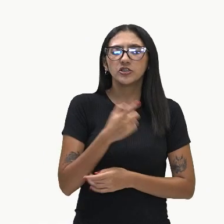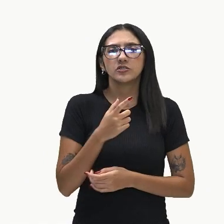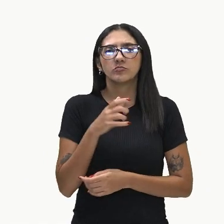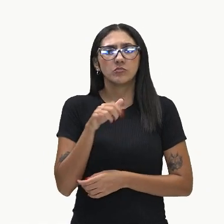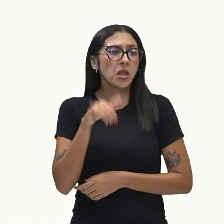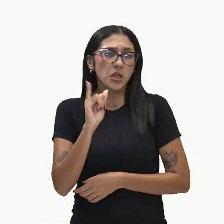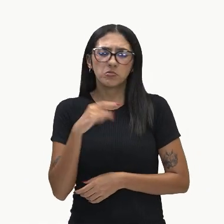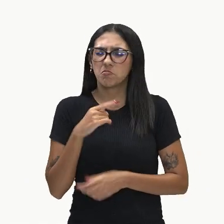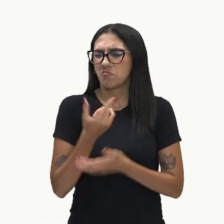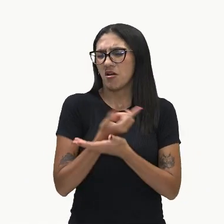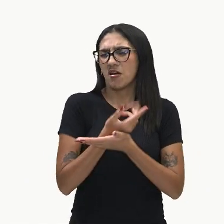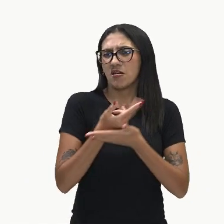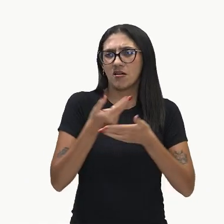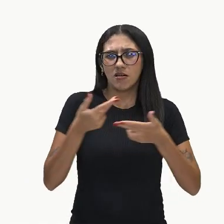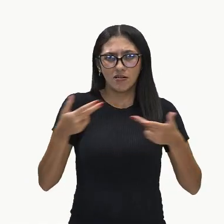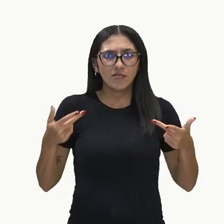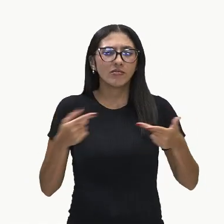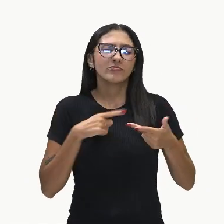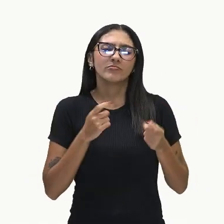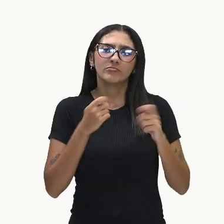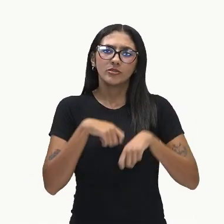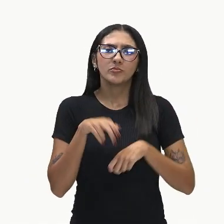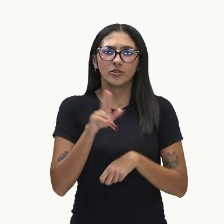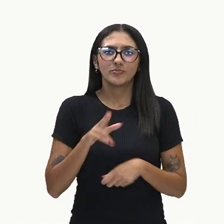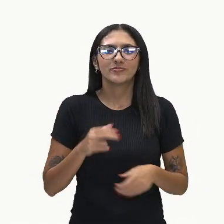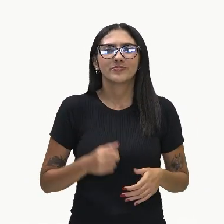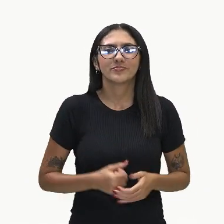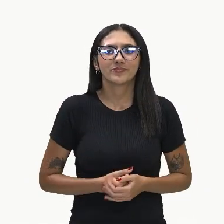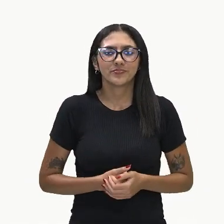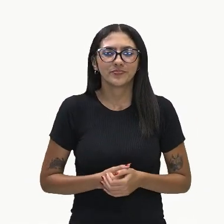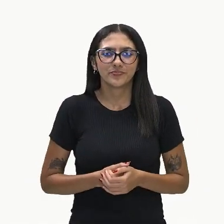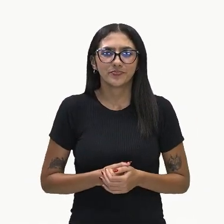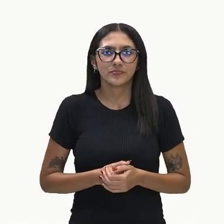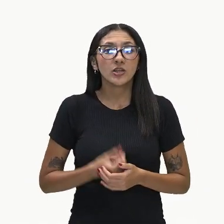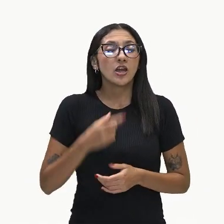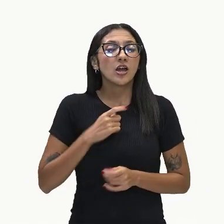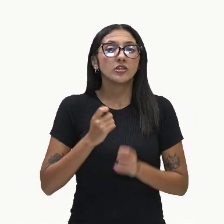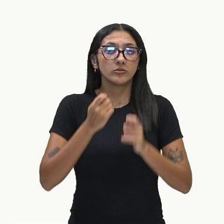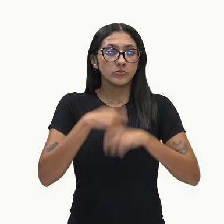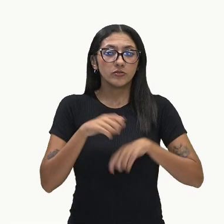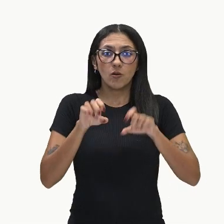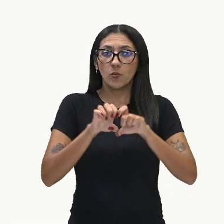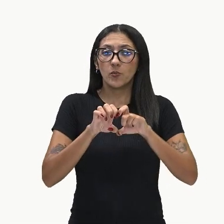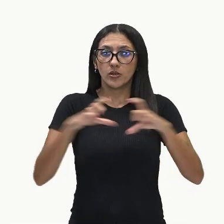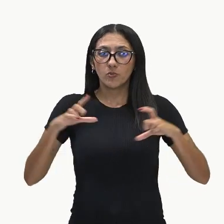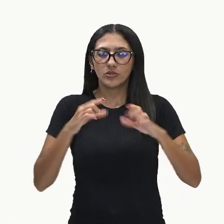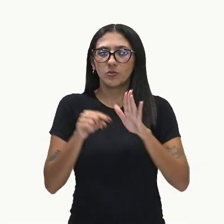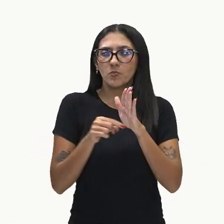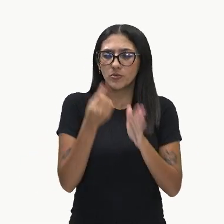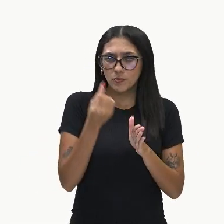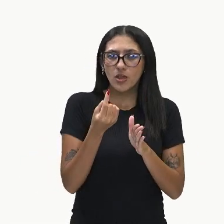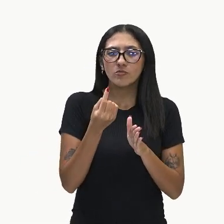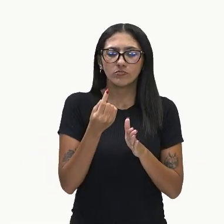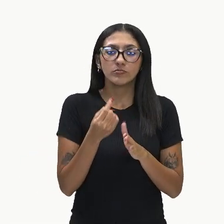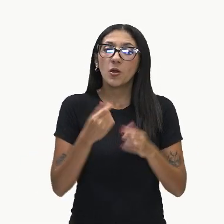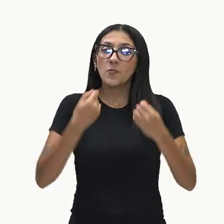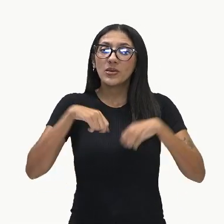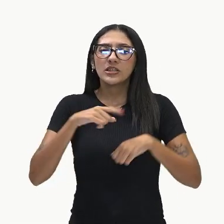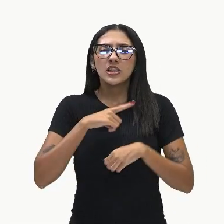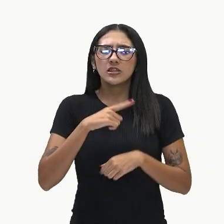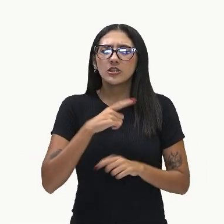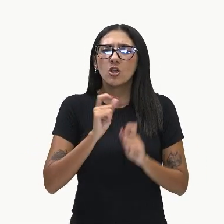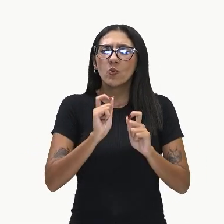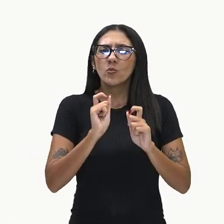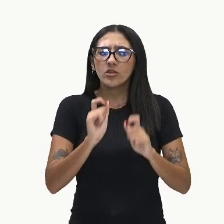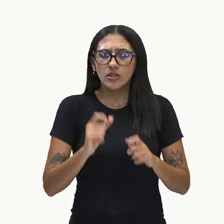por diante, né, z. Então, para ser uma equação do primeiro grau, precisa possuir o